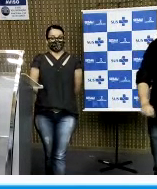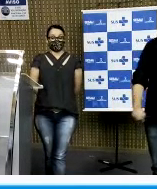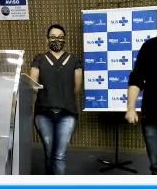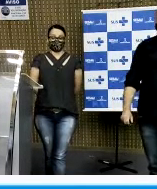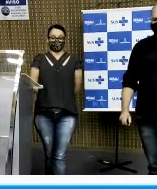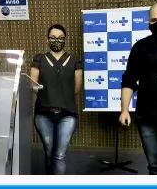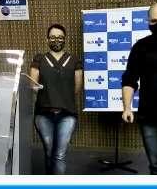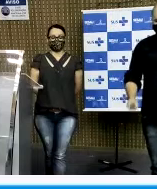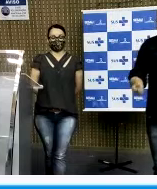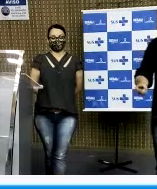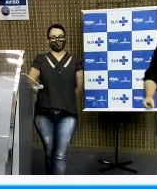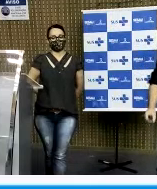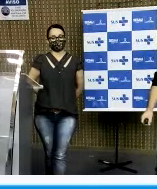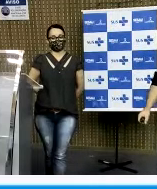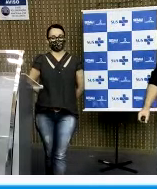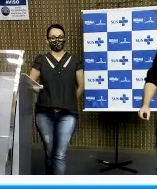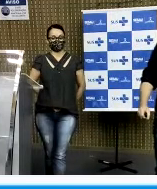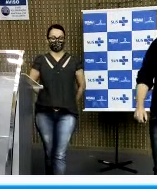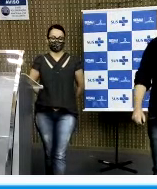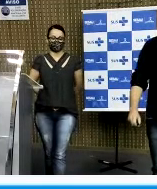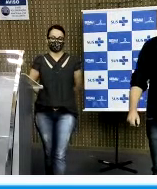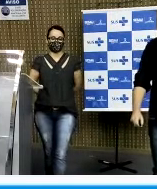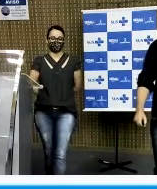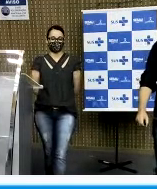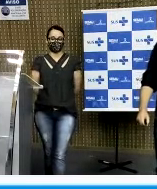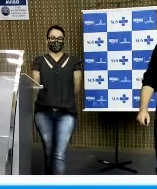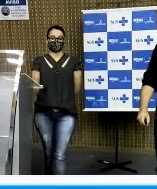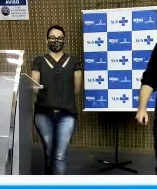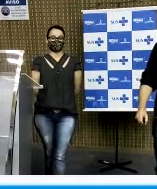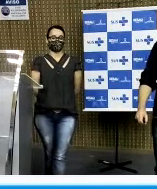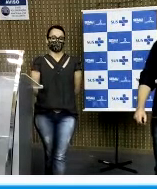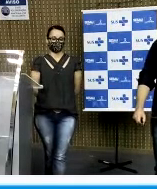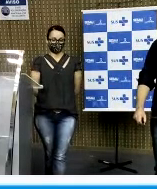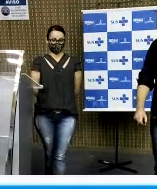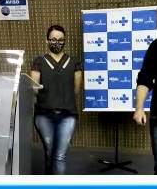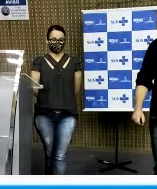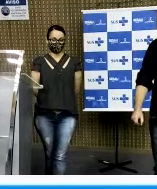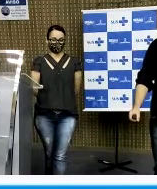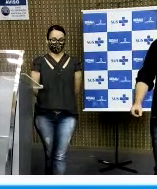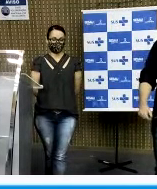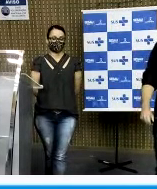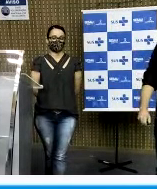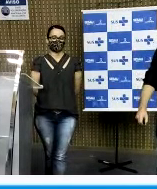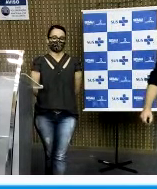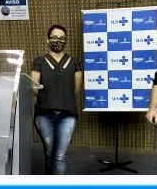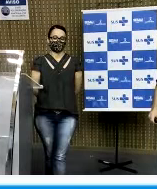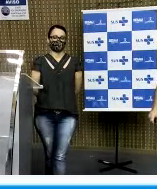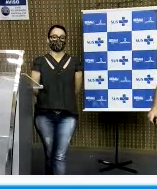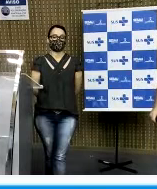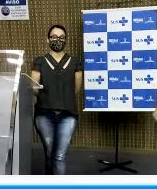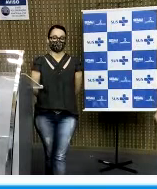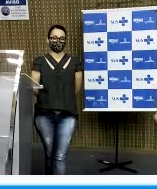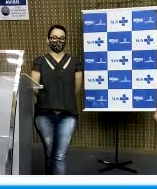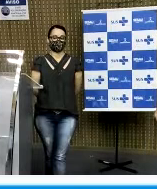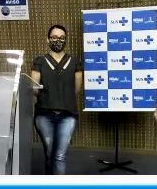Balanço de ouvidoria. Em 2020, nós tivemos ali 10,9% de ouvidoria positiva, e em